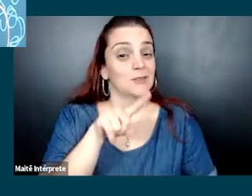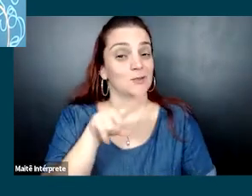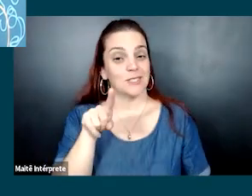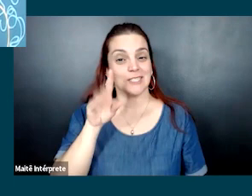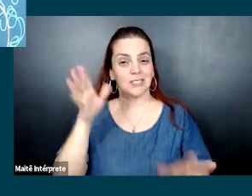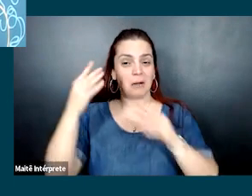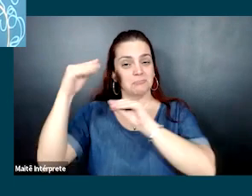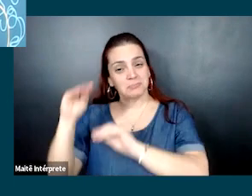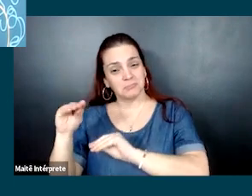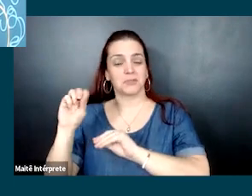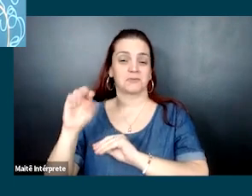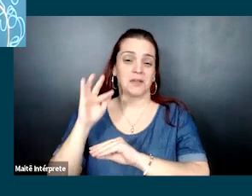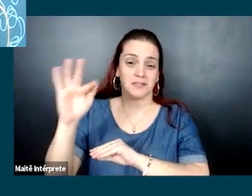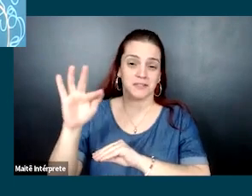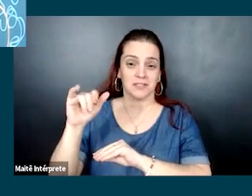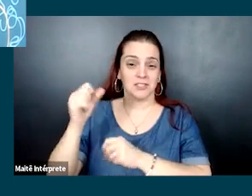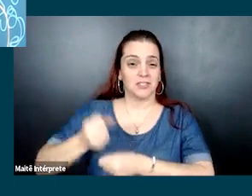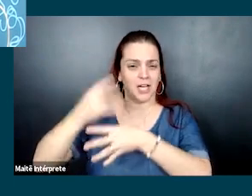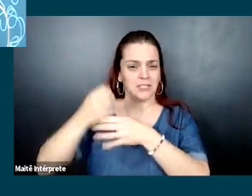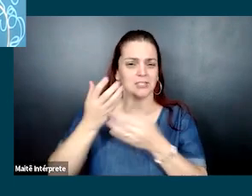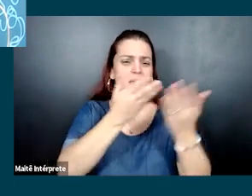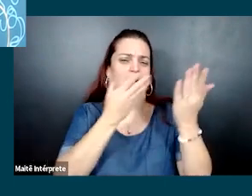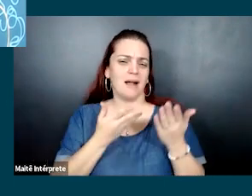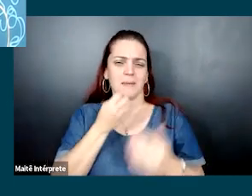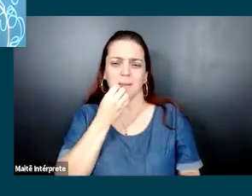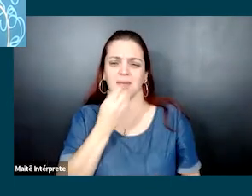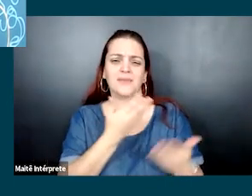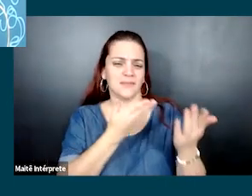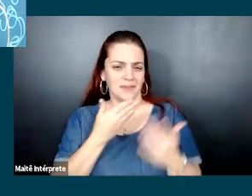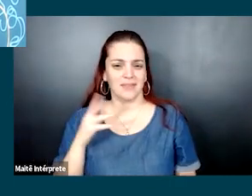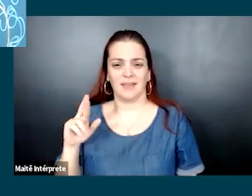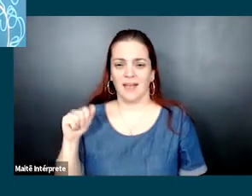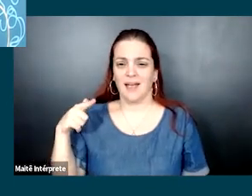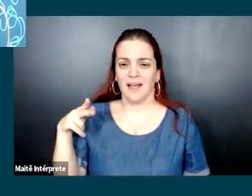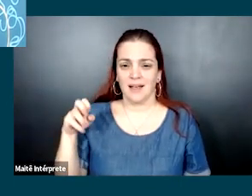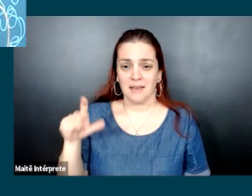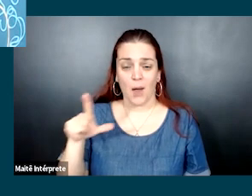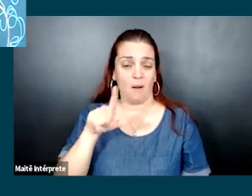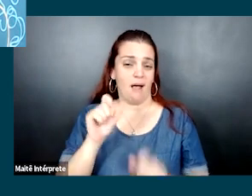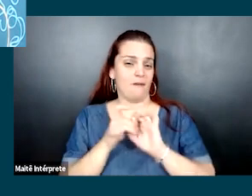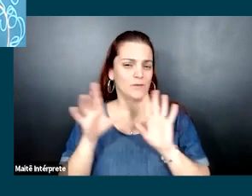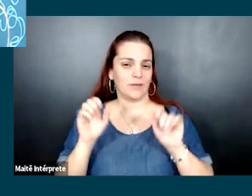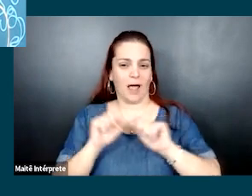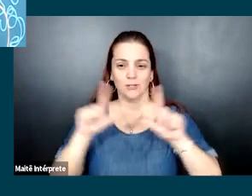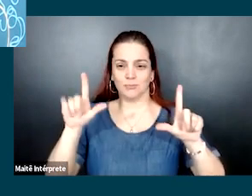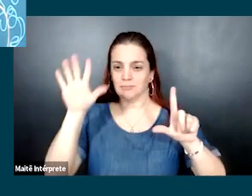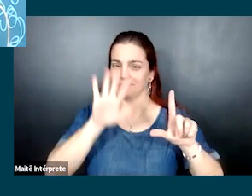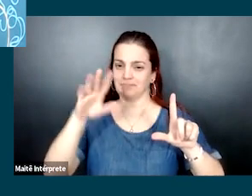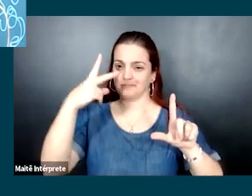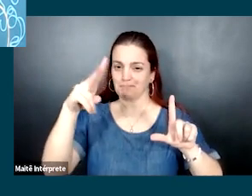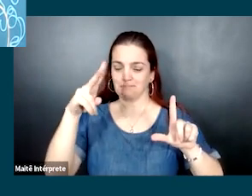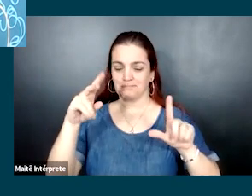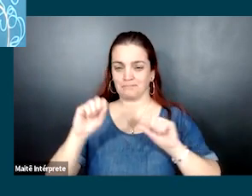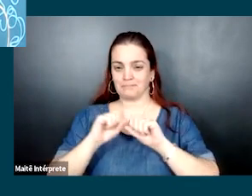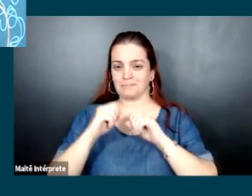a gente vai responder algumas das perguntas que vocês vão colocar no chat. Então, Raquel, seja muito bem-vinda. Fique à vontade para compartilhar a sua tela. A sessão